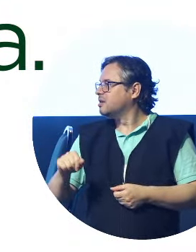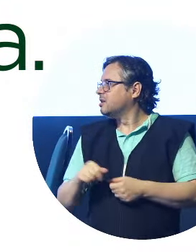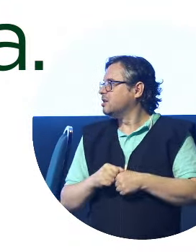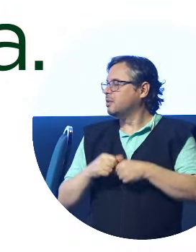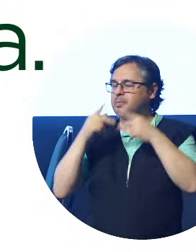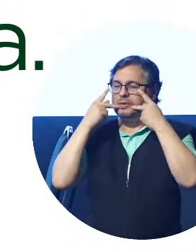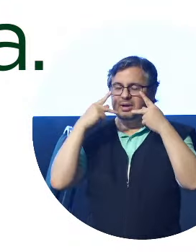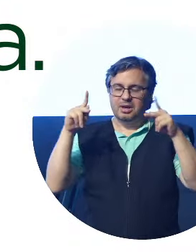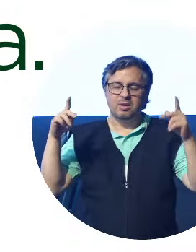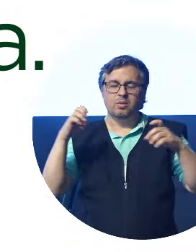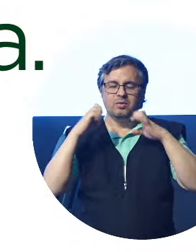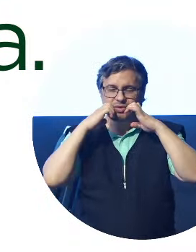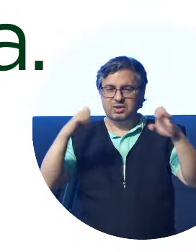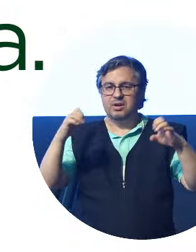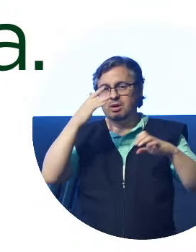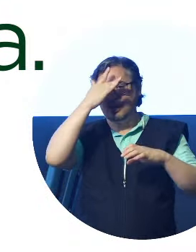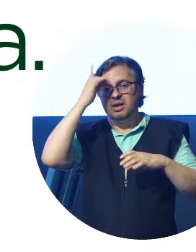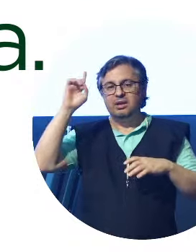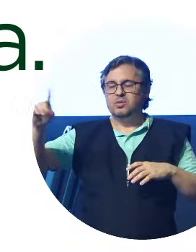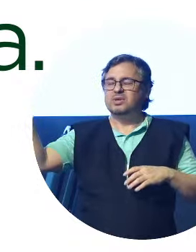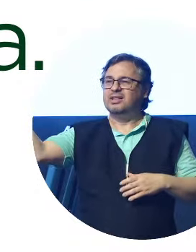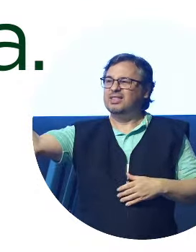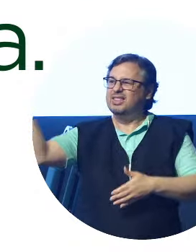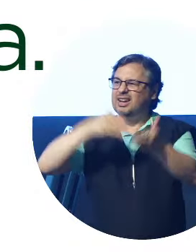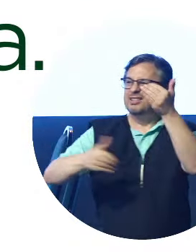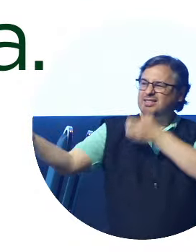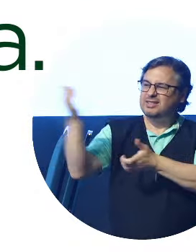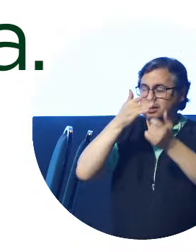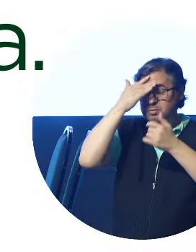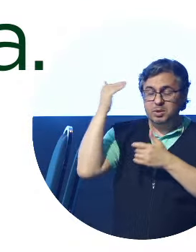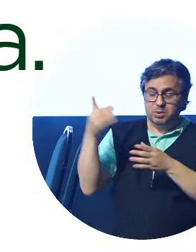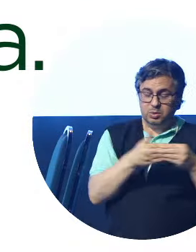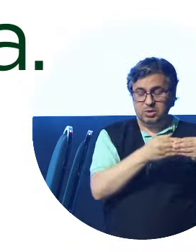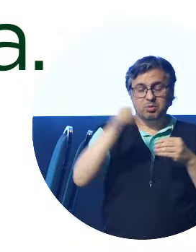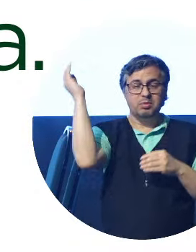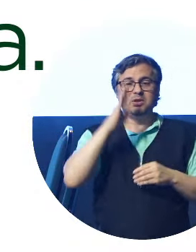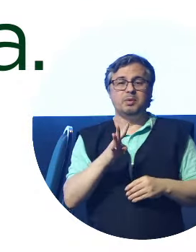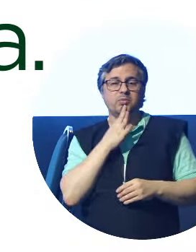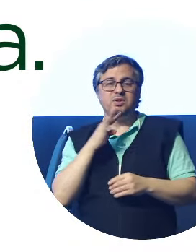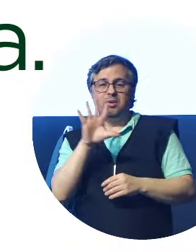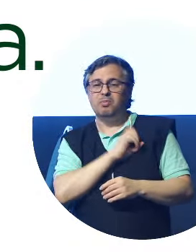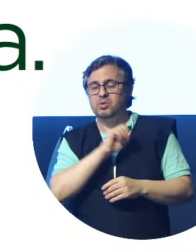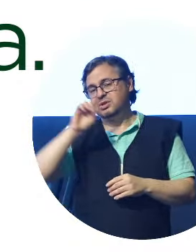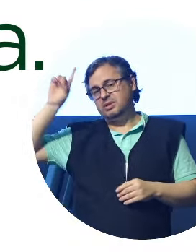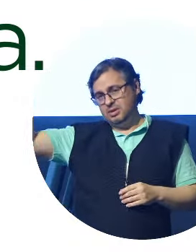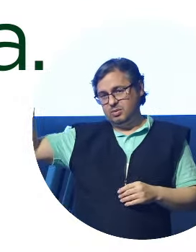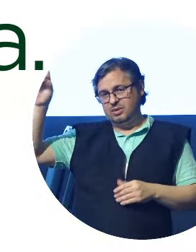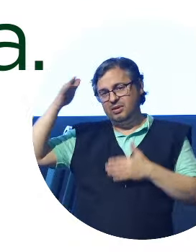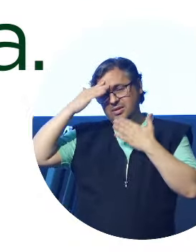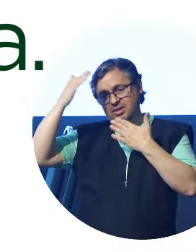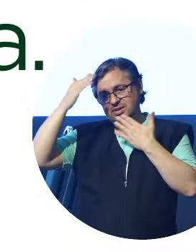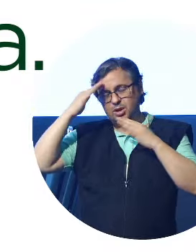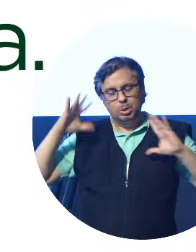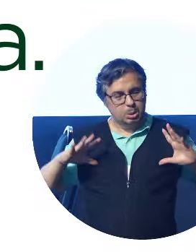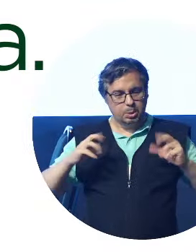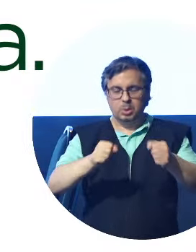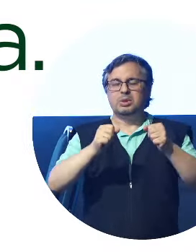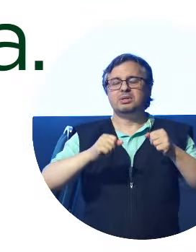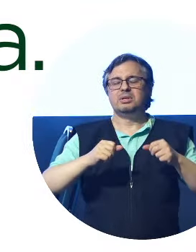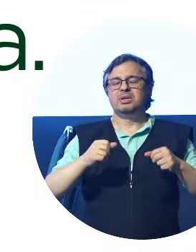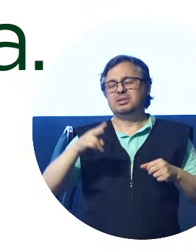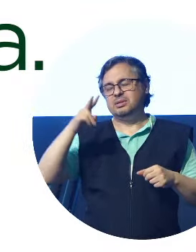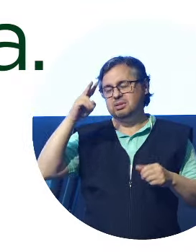Evangelho. E Deus trouxe esse pessoal para o Brasil para conhecer o amor de Deus Eu quero agradecer todas as igrejas, os voluntários que